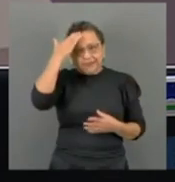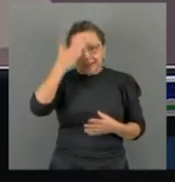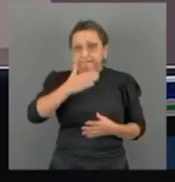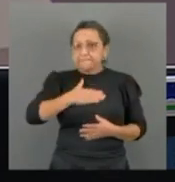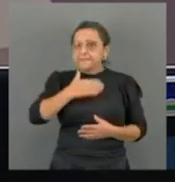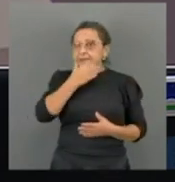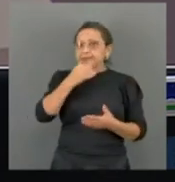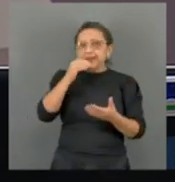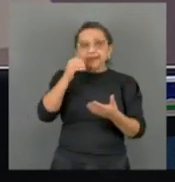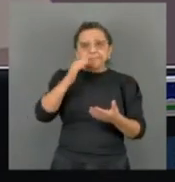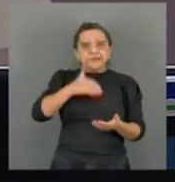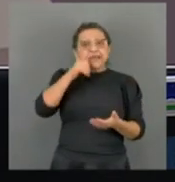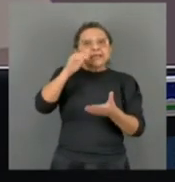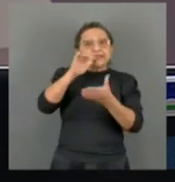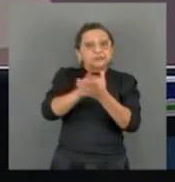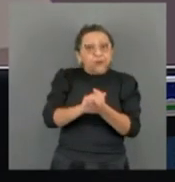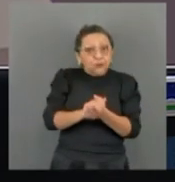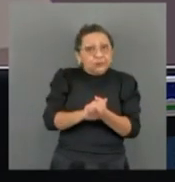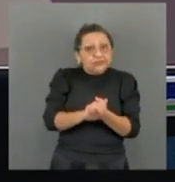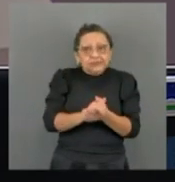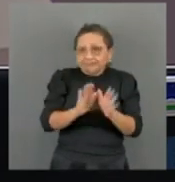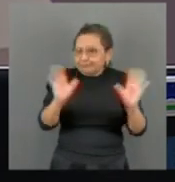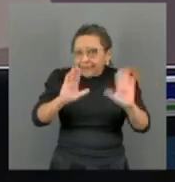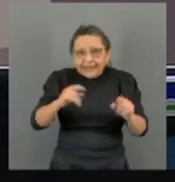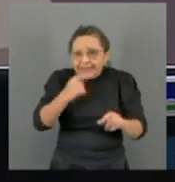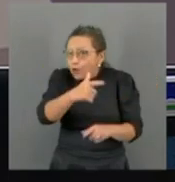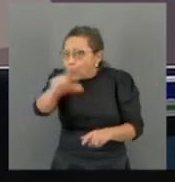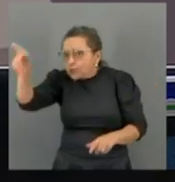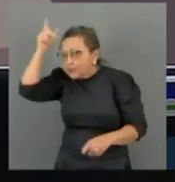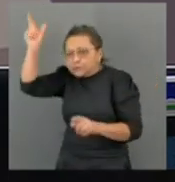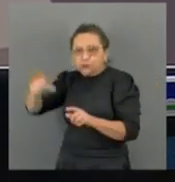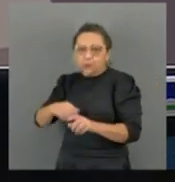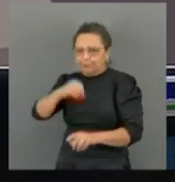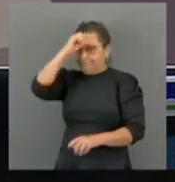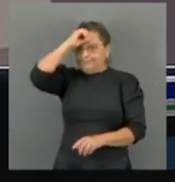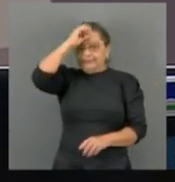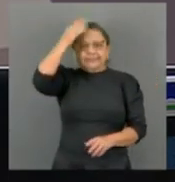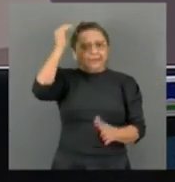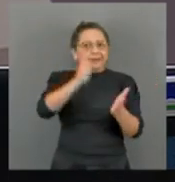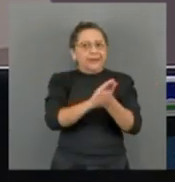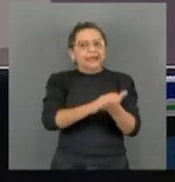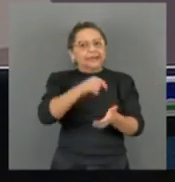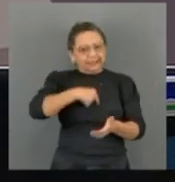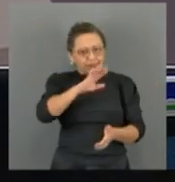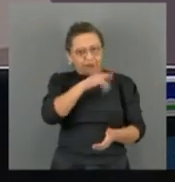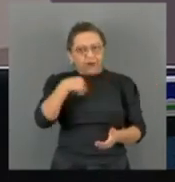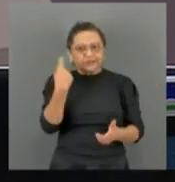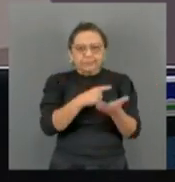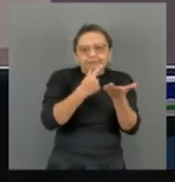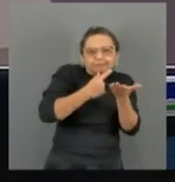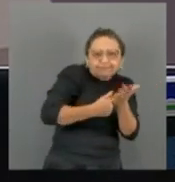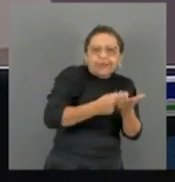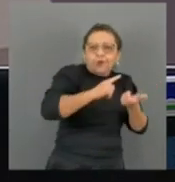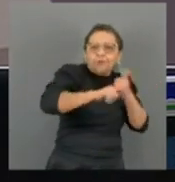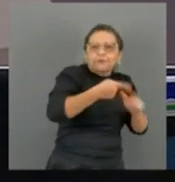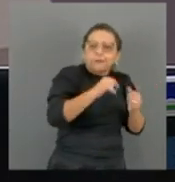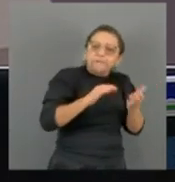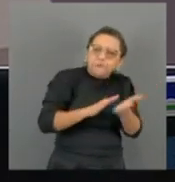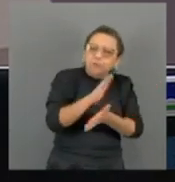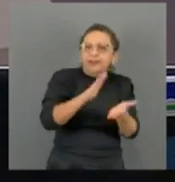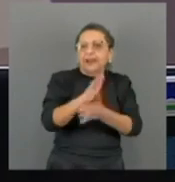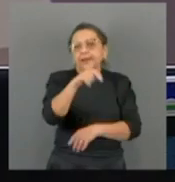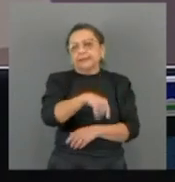esposa, nem Elon Musk, ninguém sabia que a gente ia publicar os Twitter Files. E a palestra não era sobre os